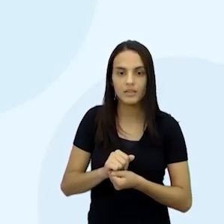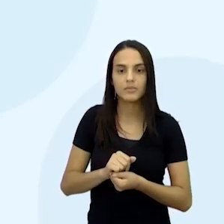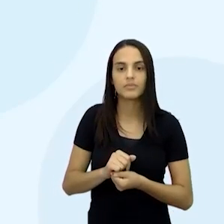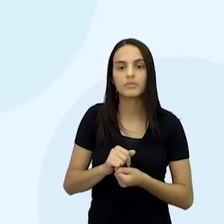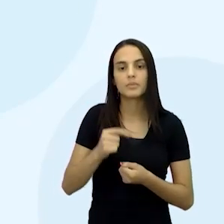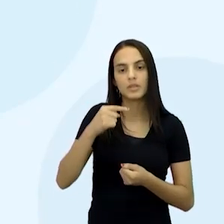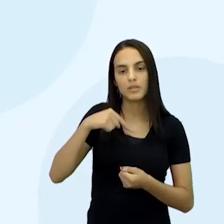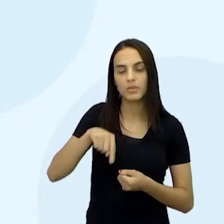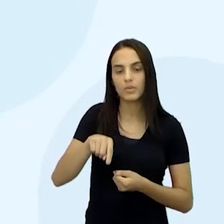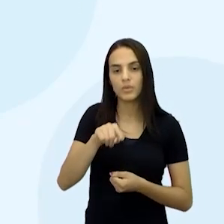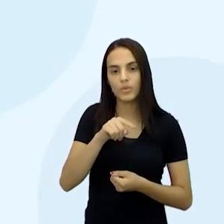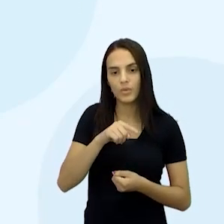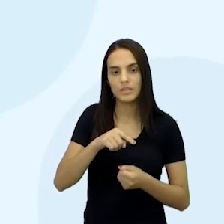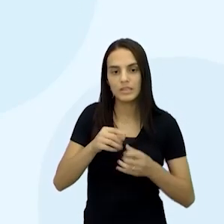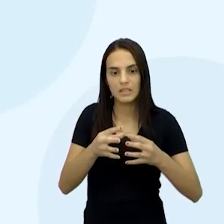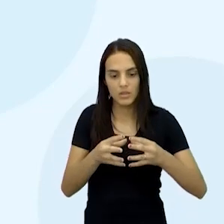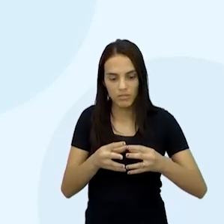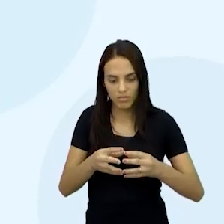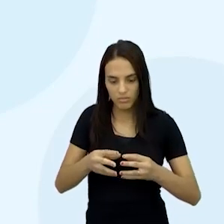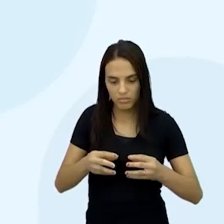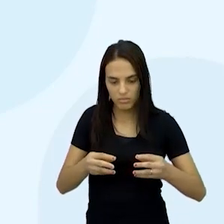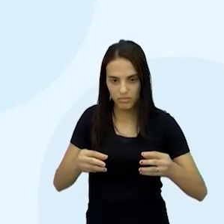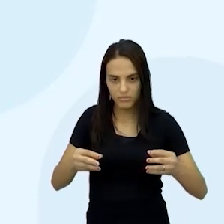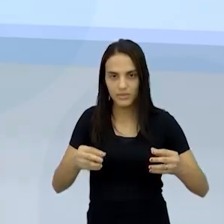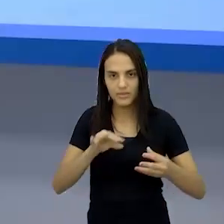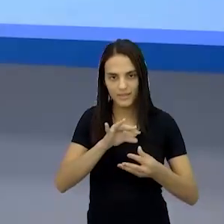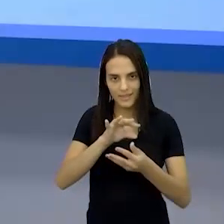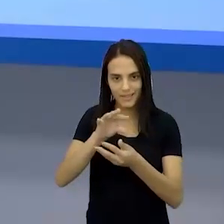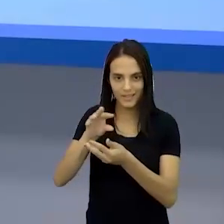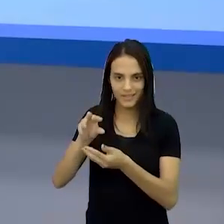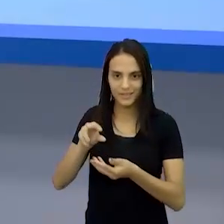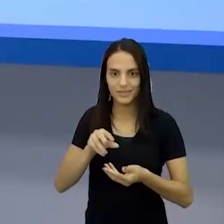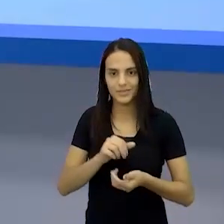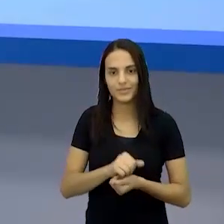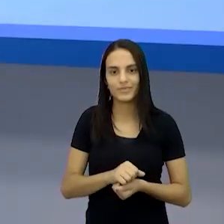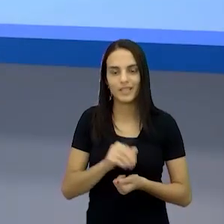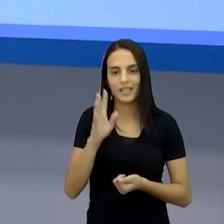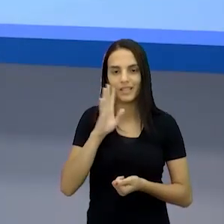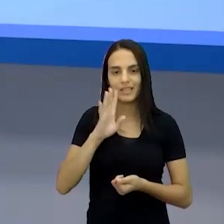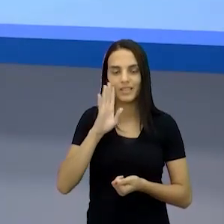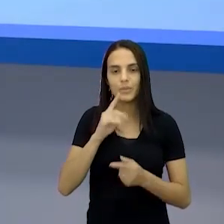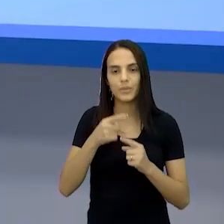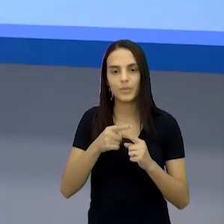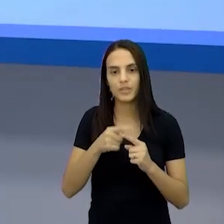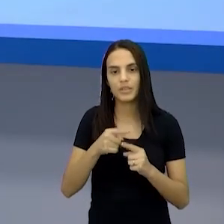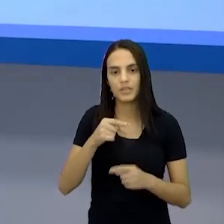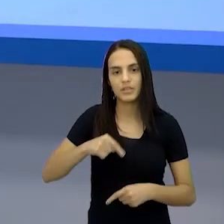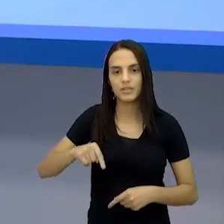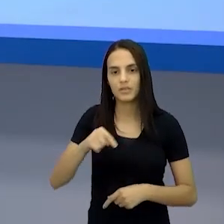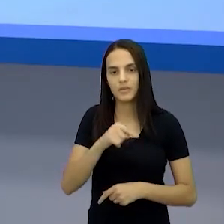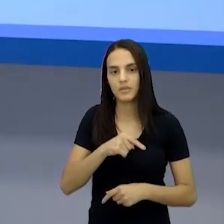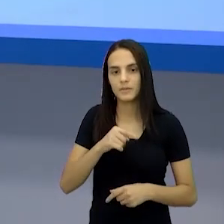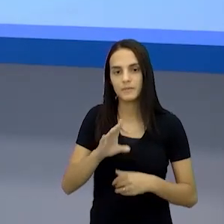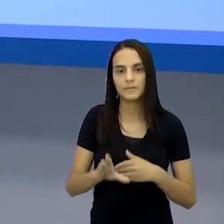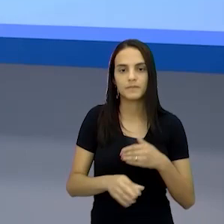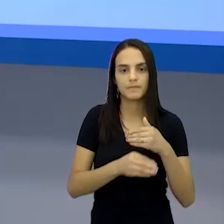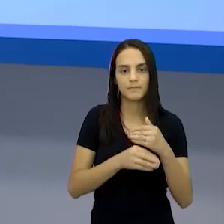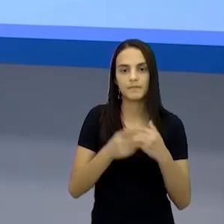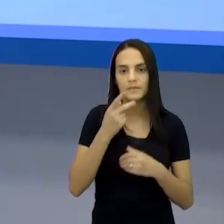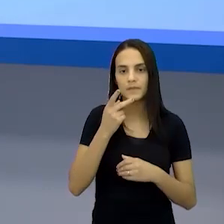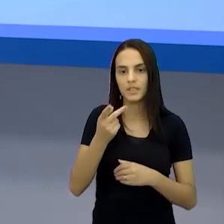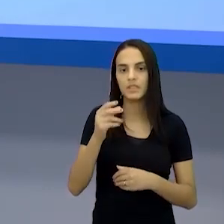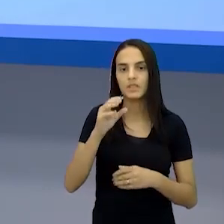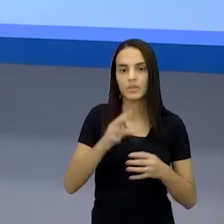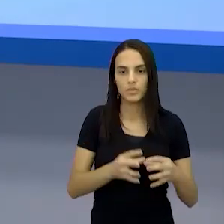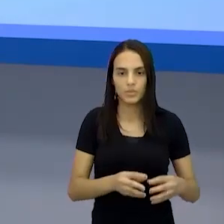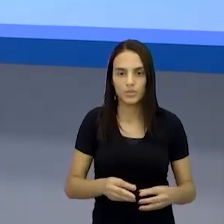para a nossa superfície terrestre, tá certo? E é legal, porque quando você tem esse componente aí falando do